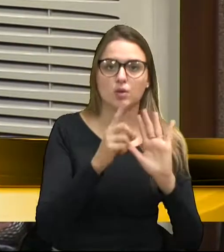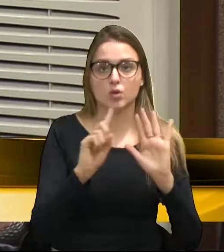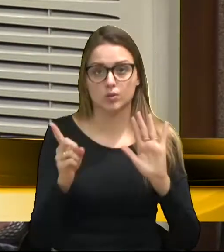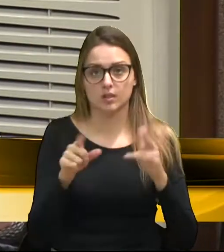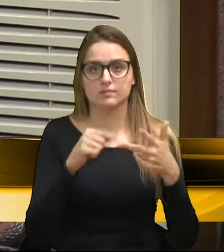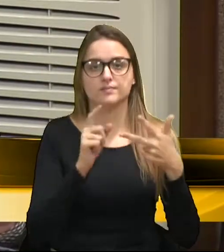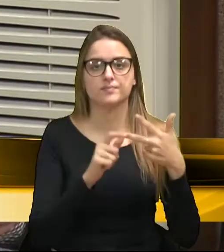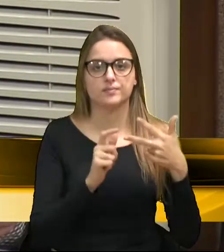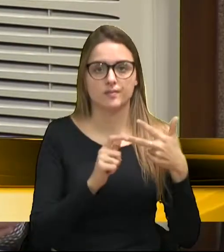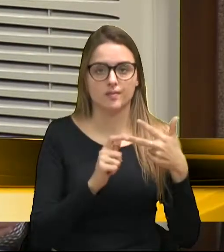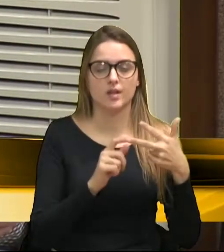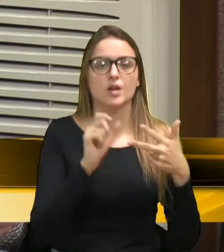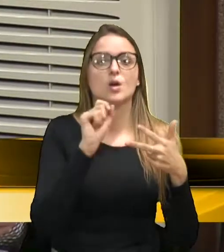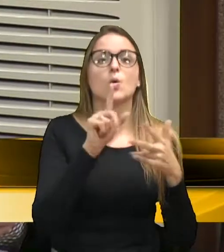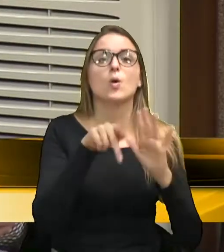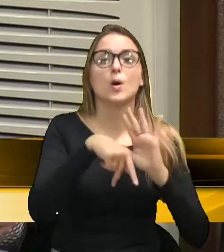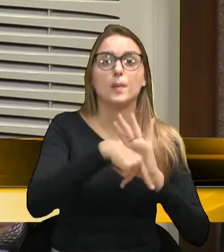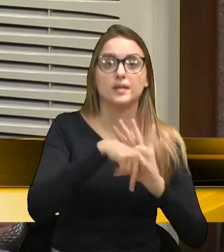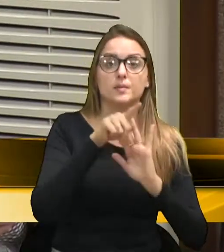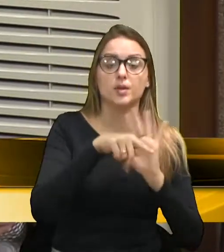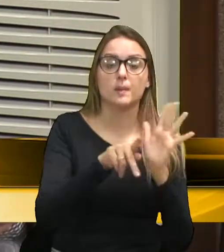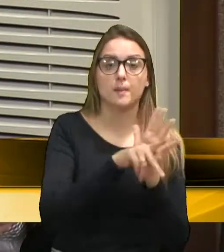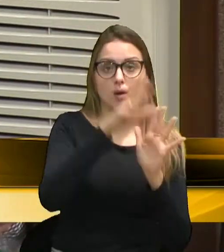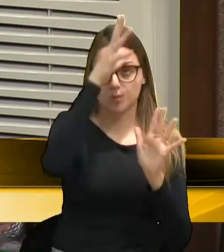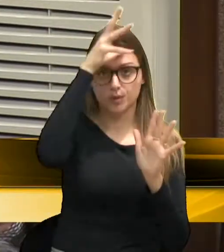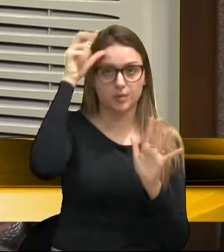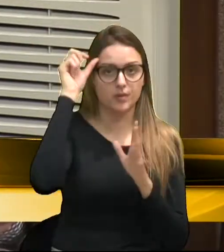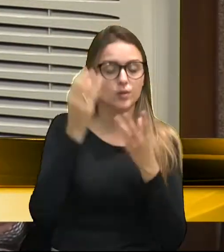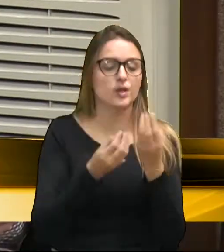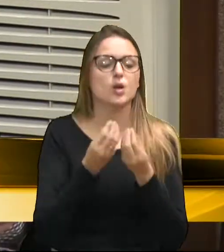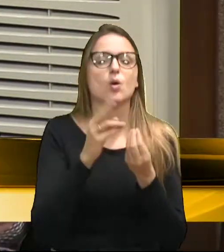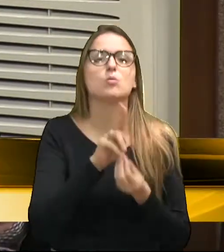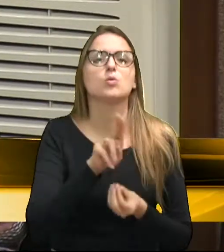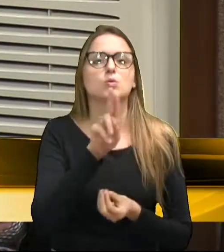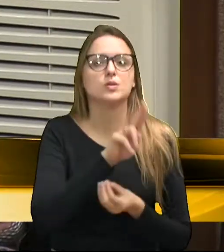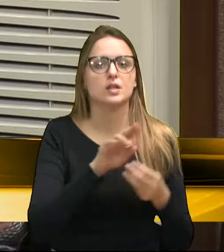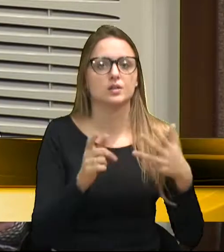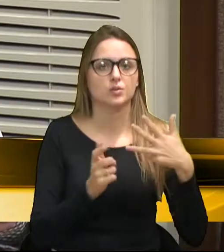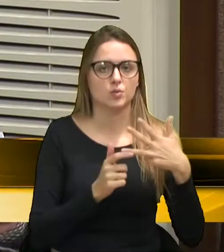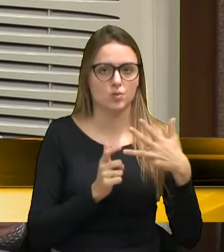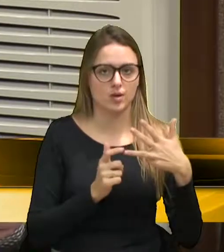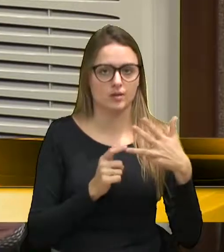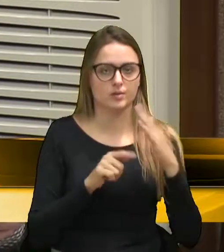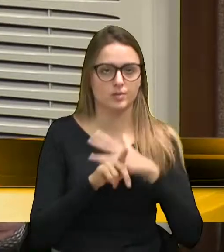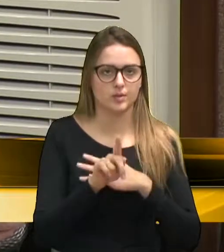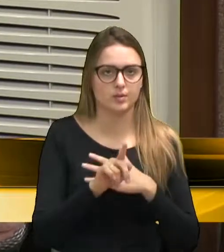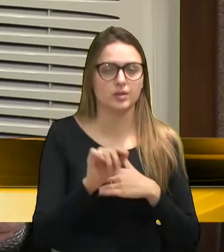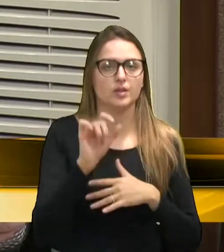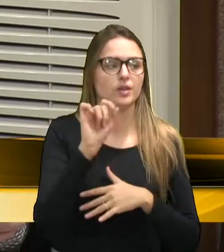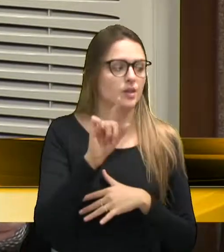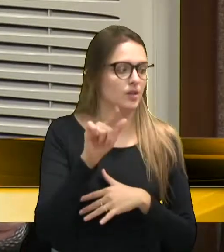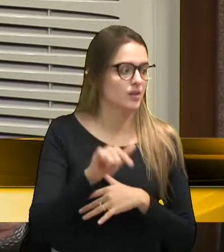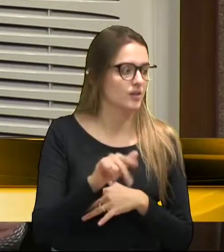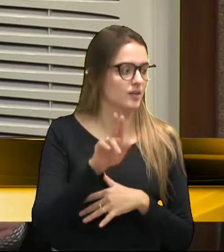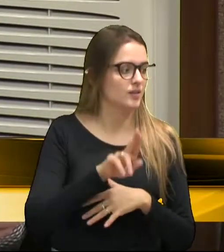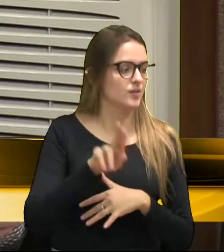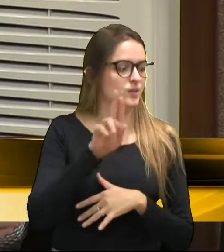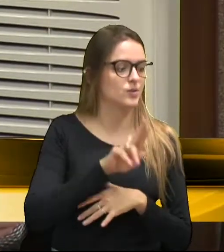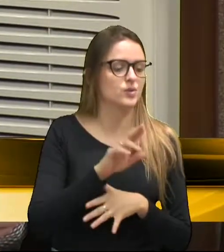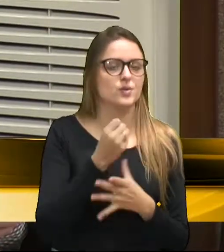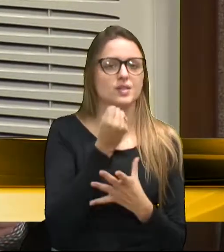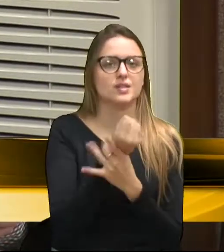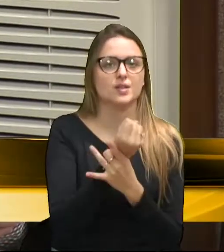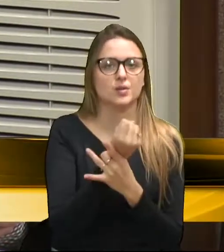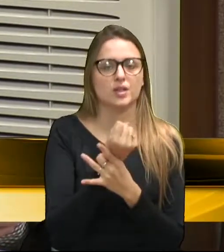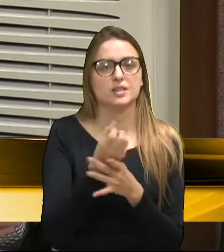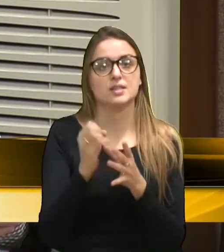3. Quais patrimônios são do poder público e como estão sendo utilizados? 4. Qual a situação dos mesmos com relação à segurança em caso